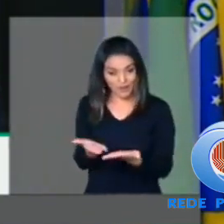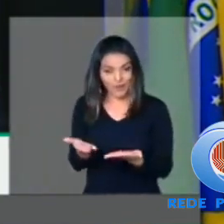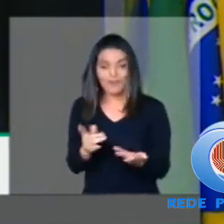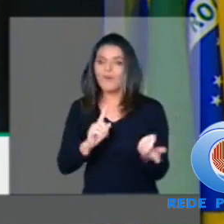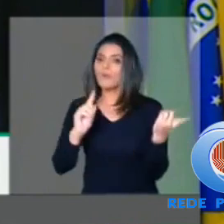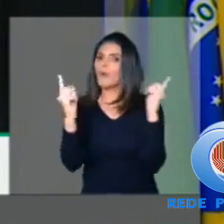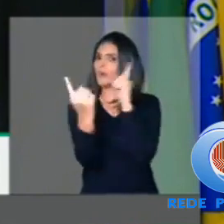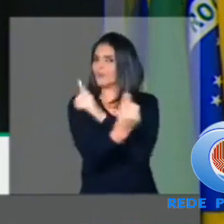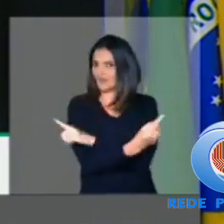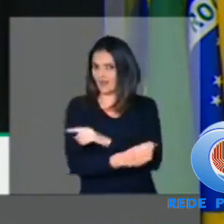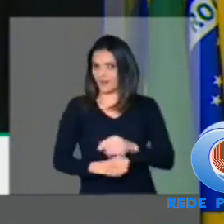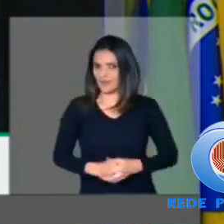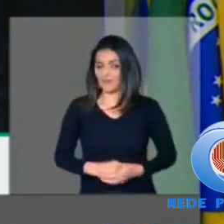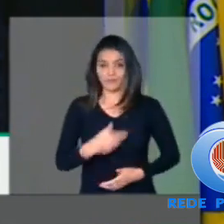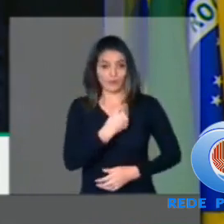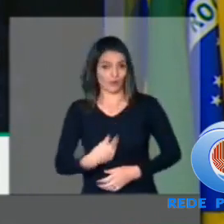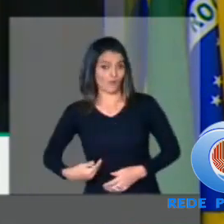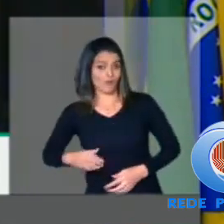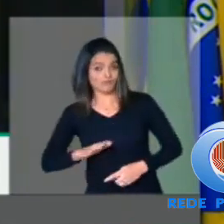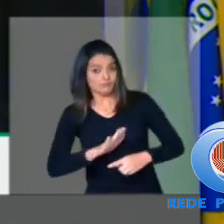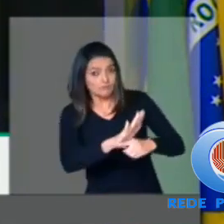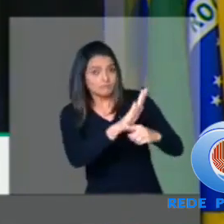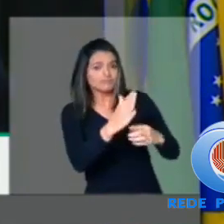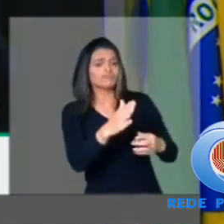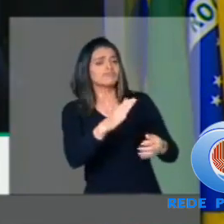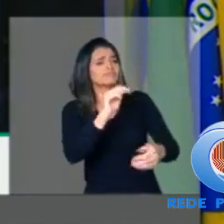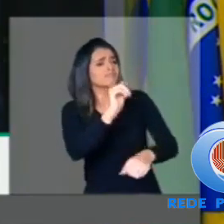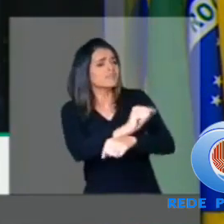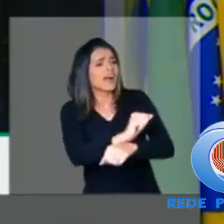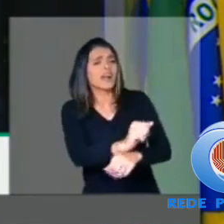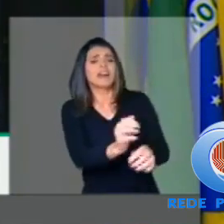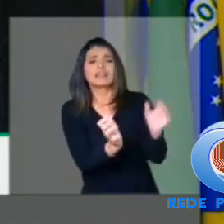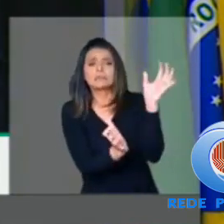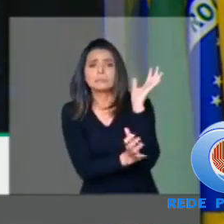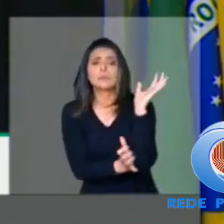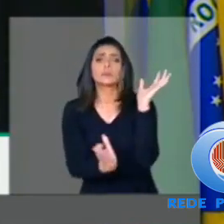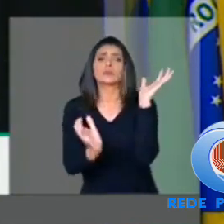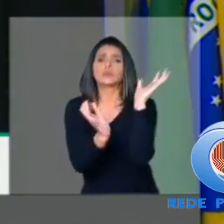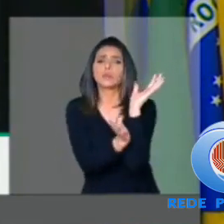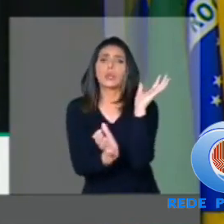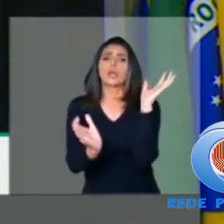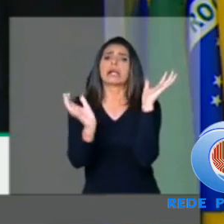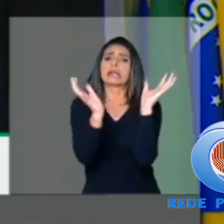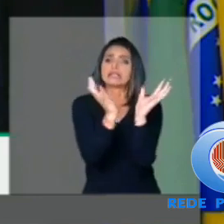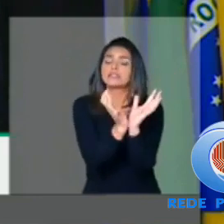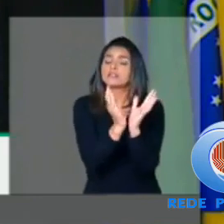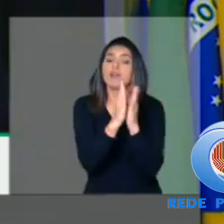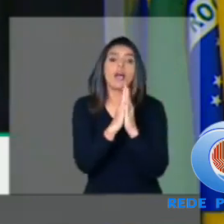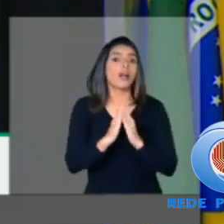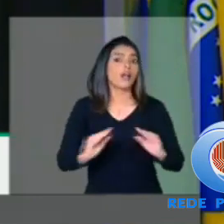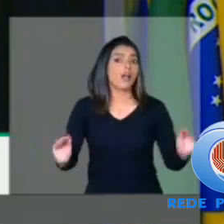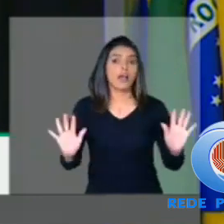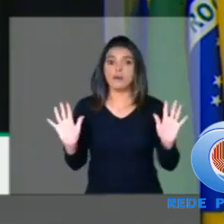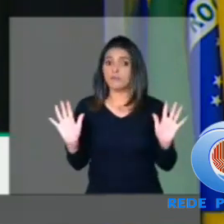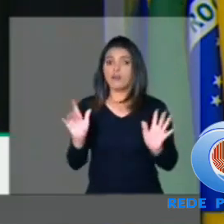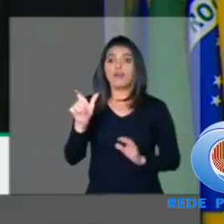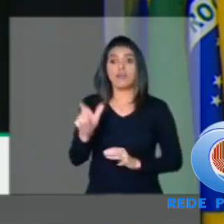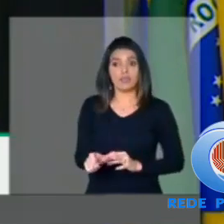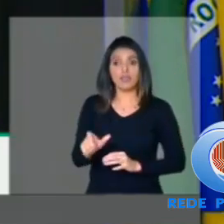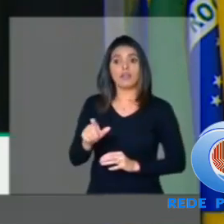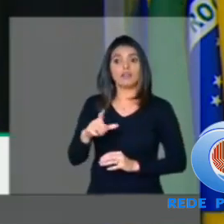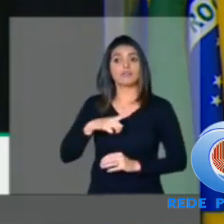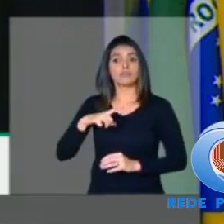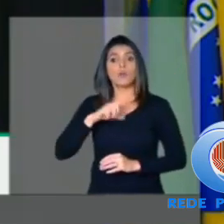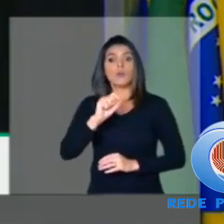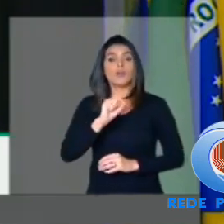auxilia, que para de pedir papel, de para de dificultar, e mais, ele presume a boa fé. É uma lista